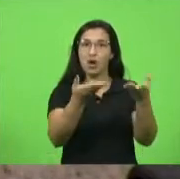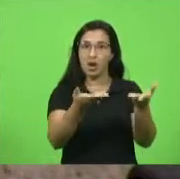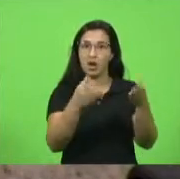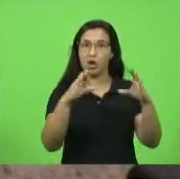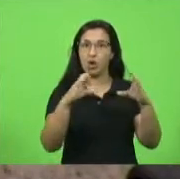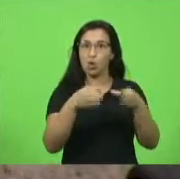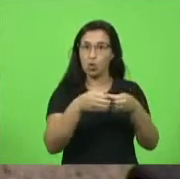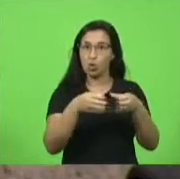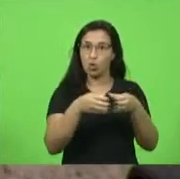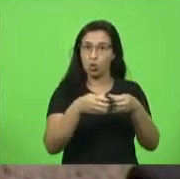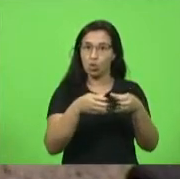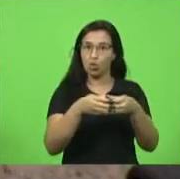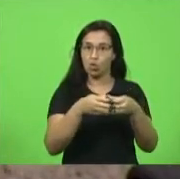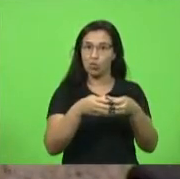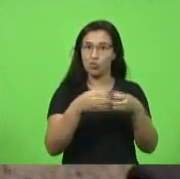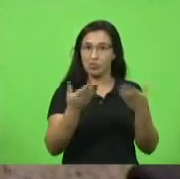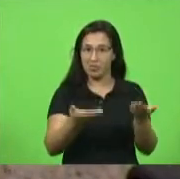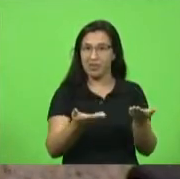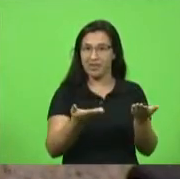especial de Natal